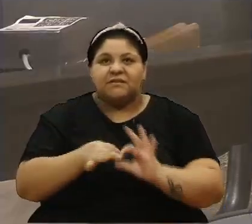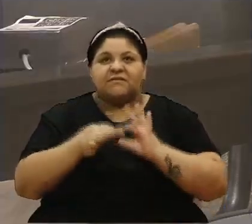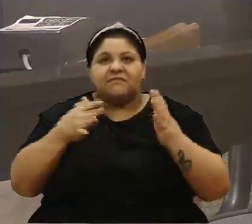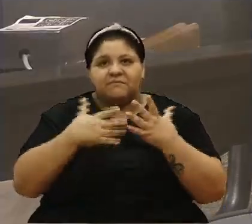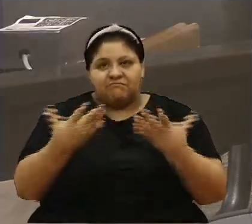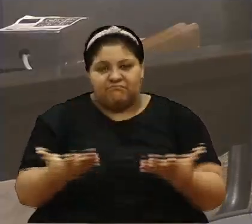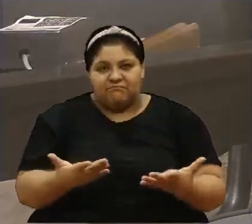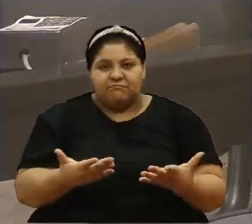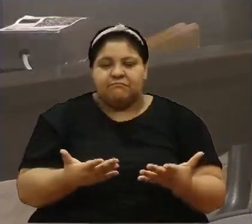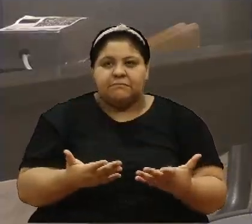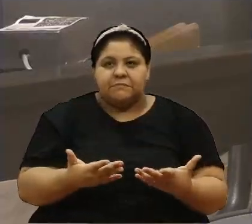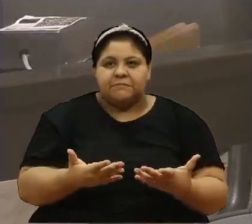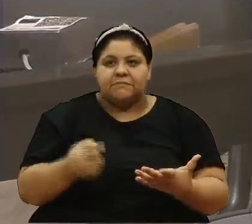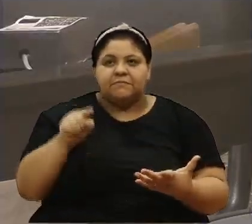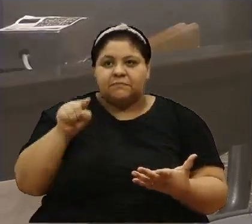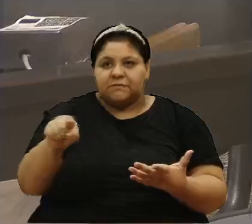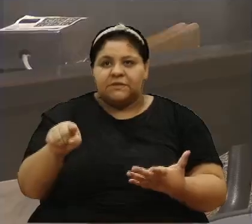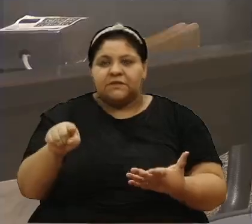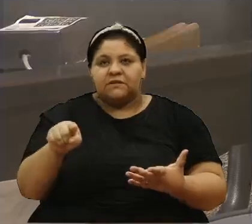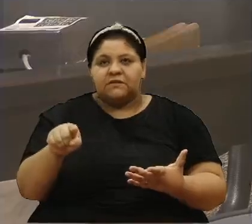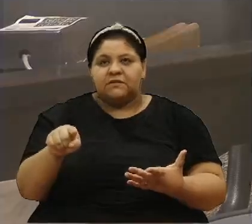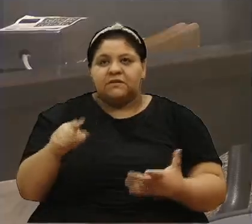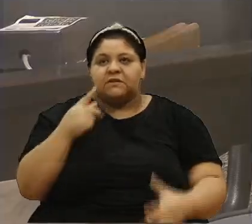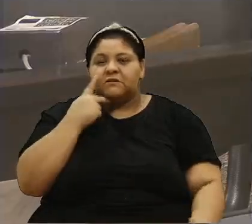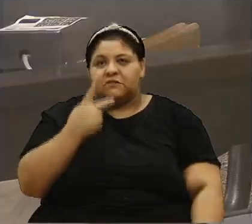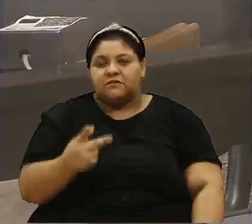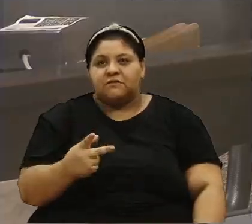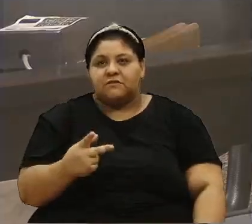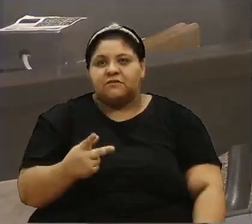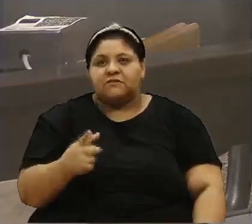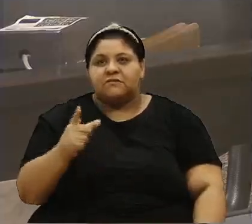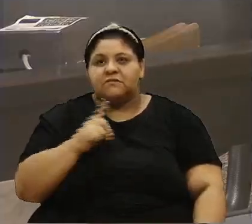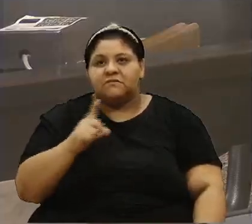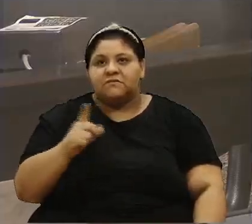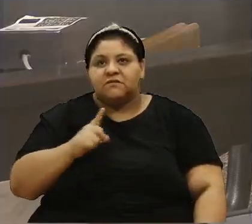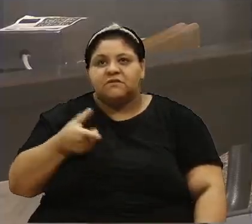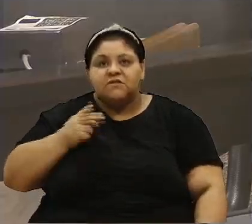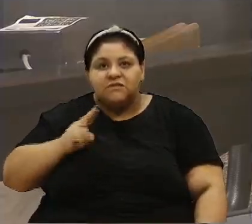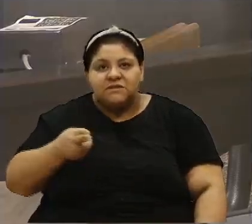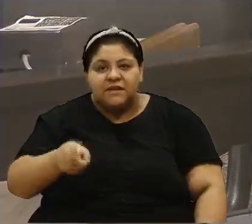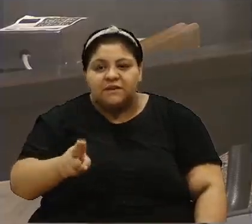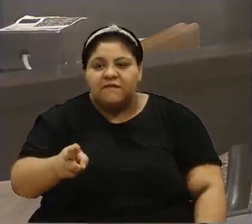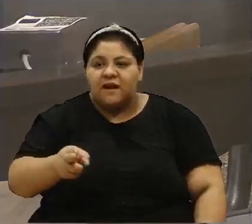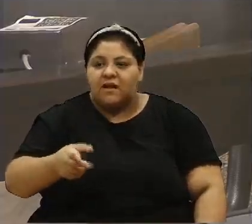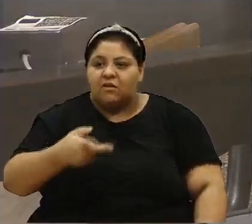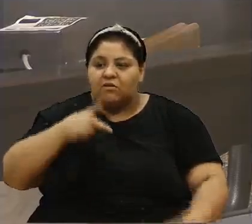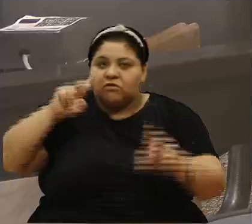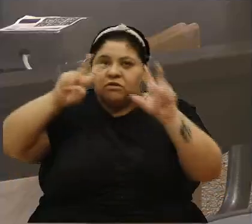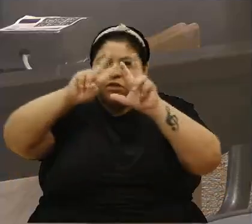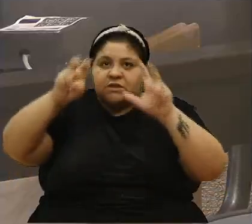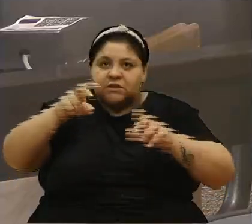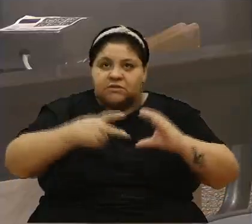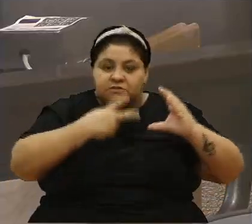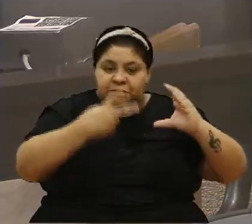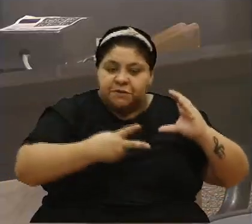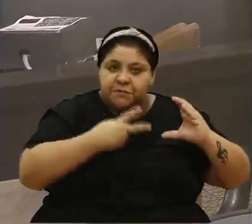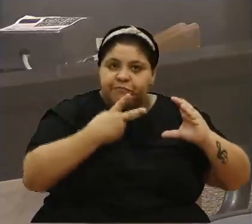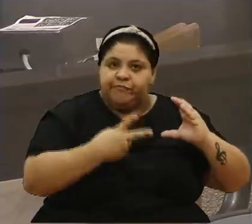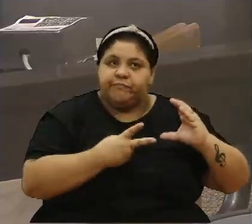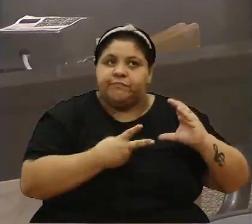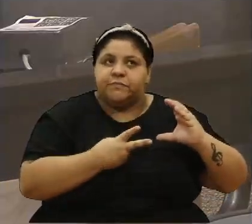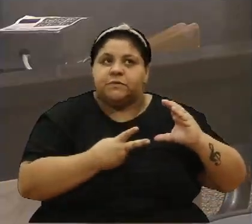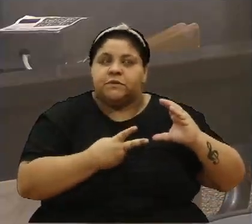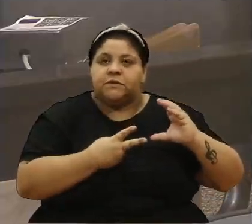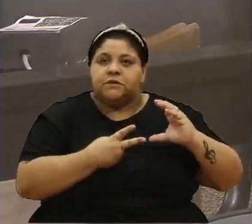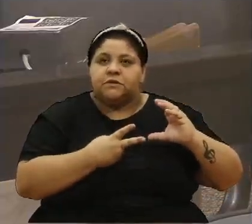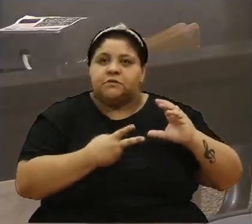né? Então, isso é aquilo que a gente fala. A gente tem que perpetuar o assunto aqui na Câmara de Vereadores